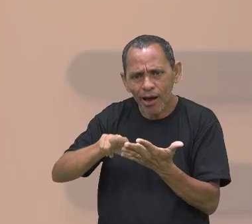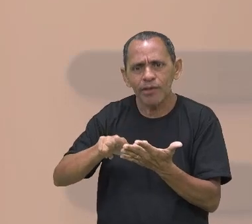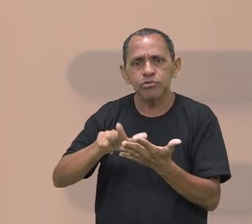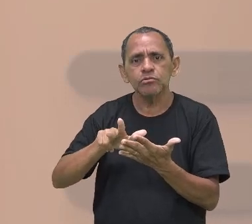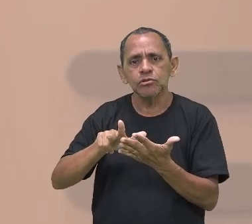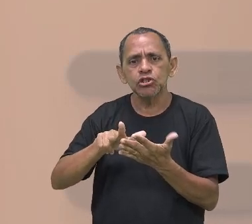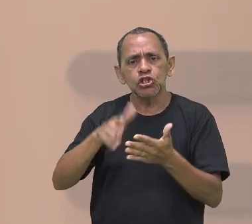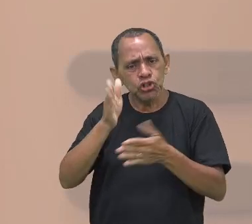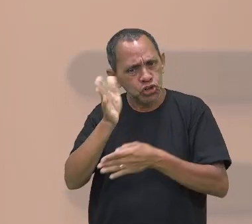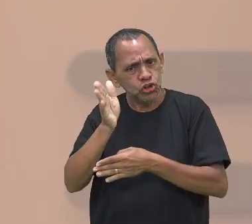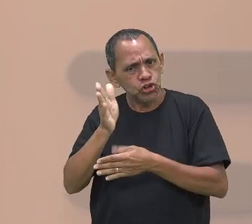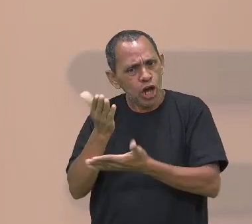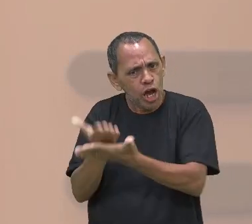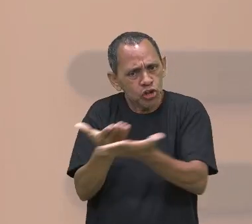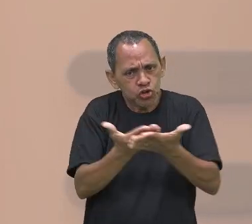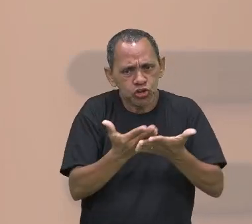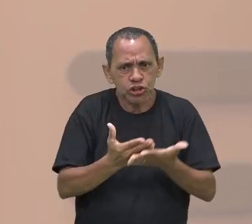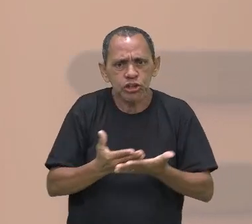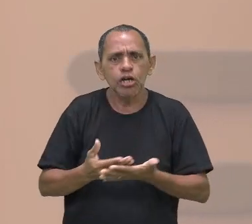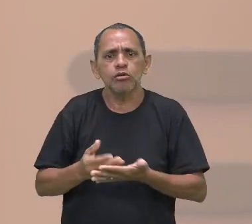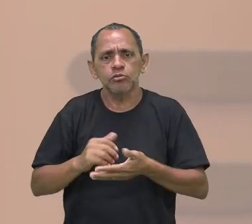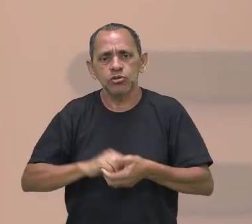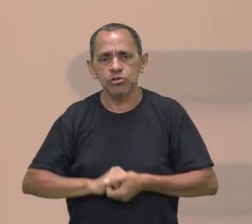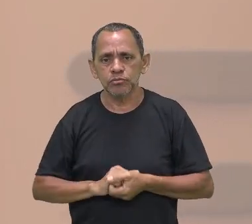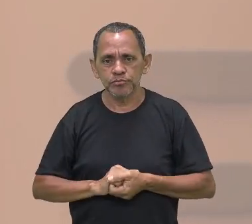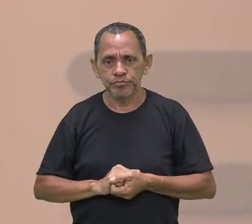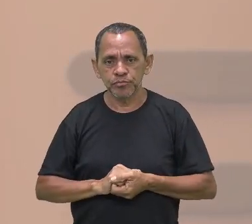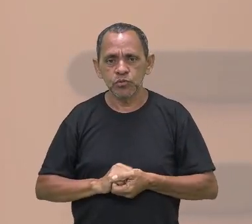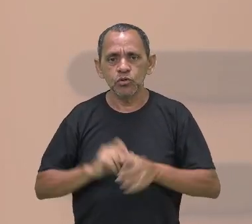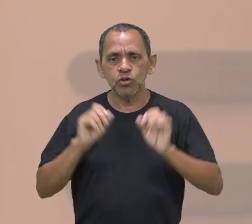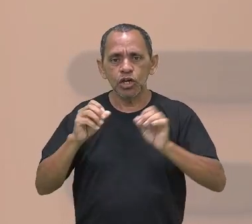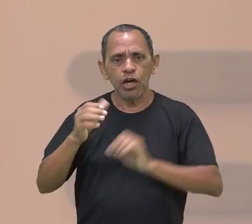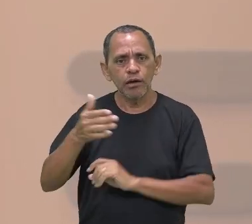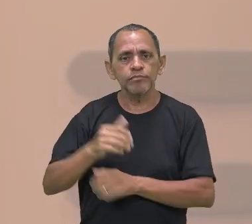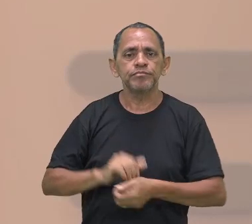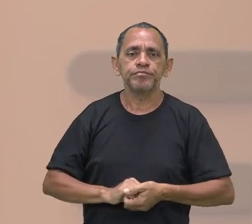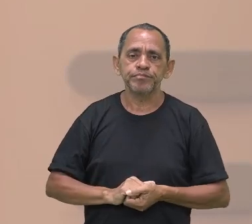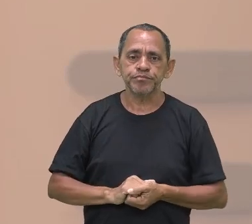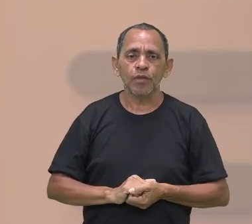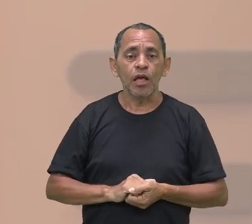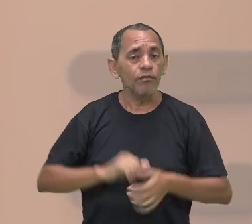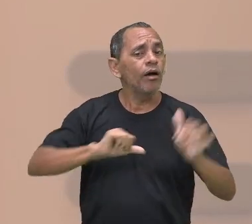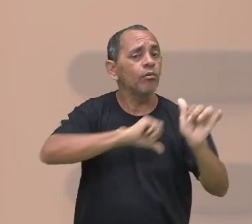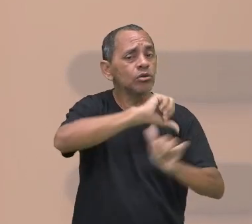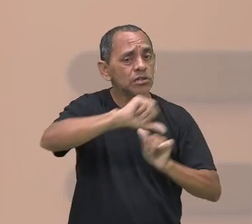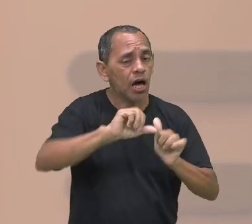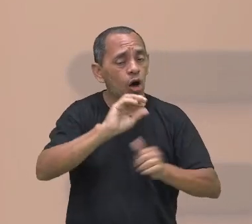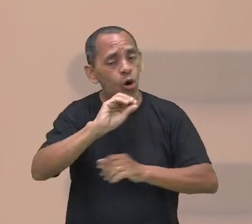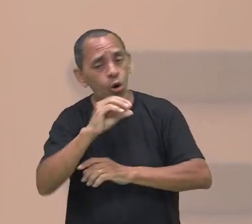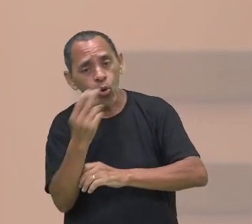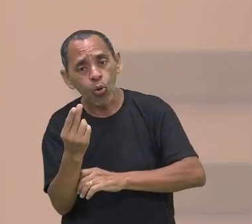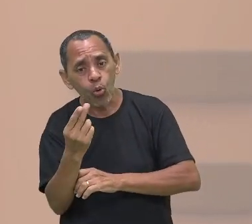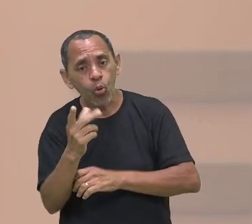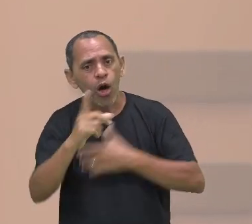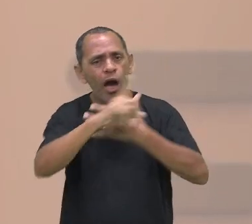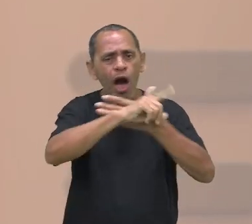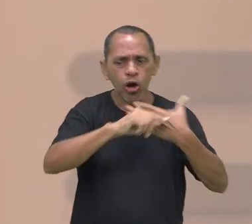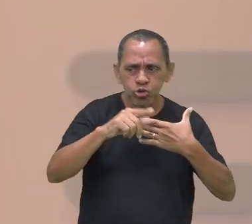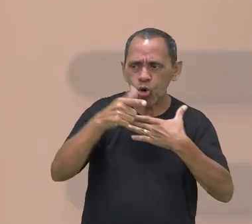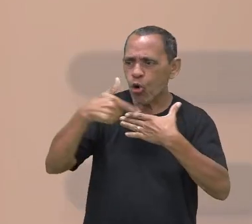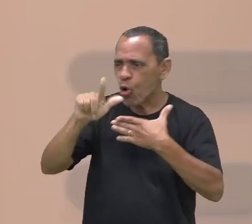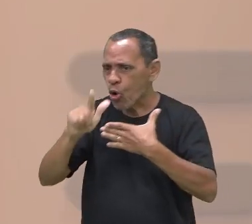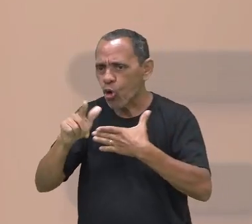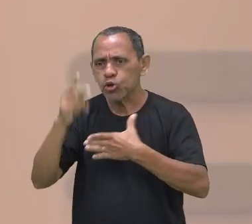que esta definição ela vai mudar ou variar muito de autor para